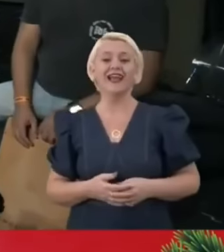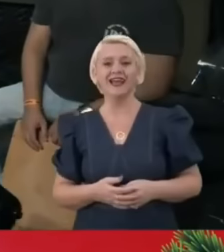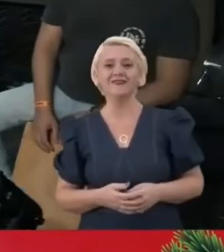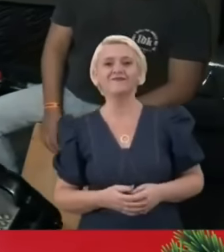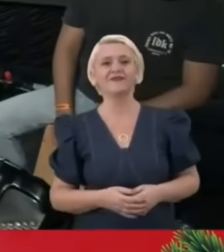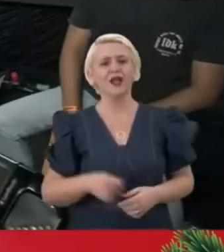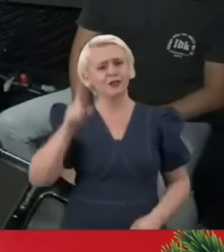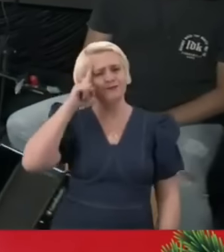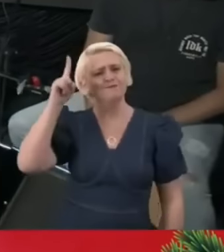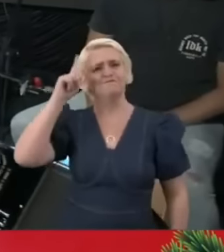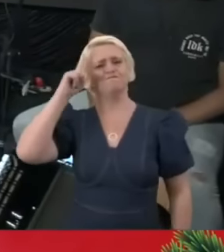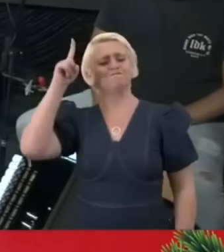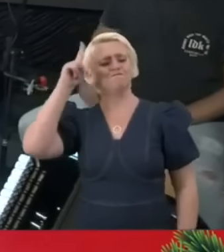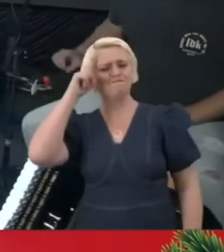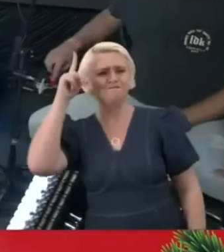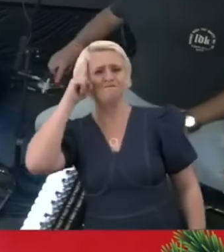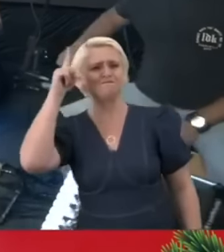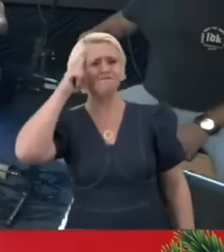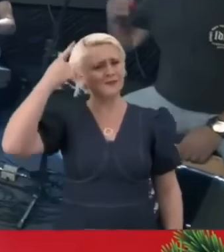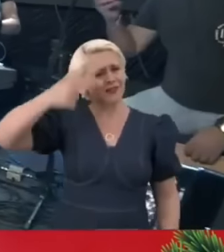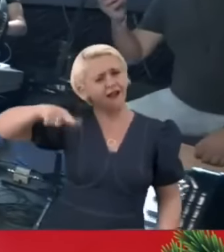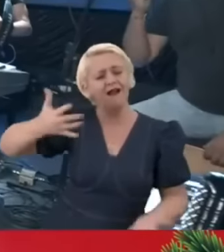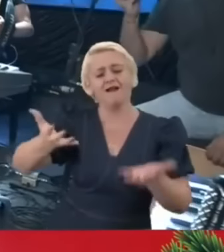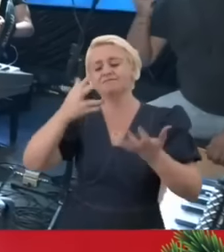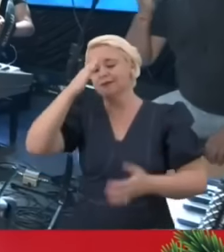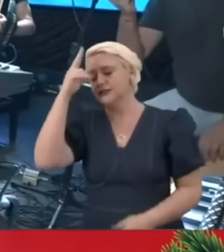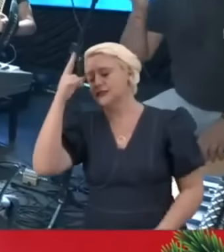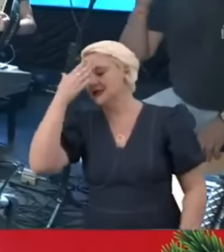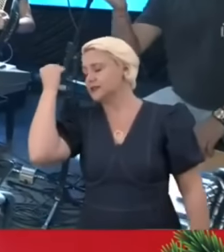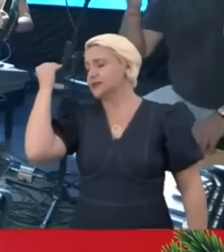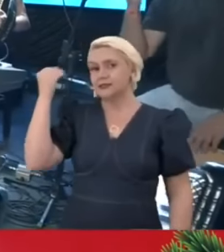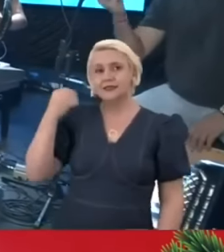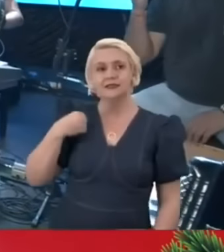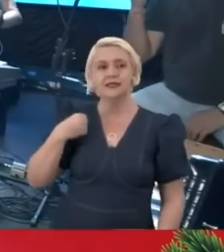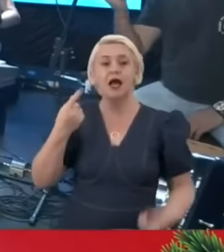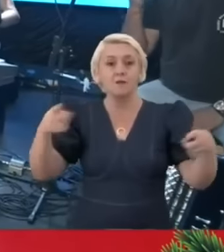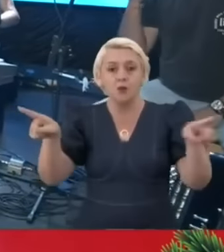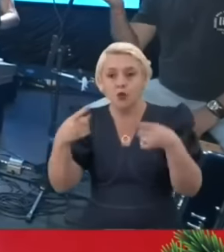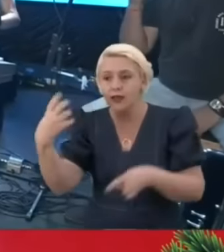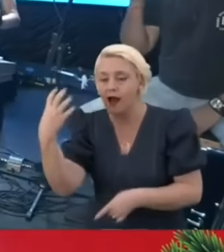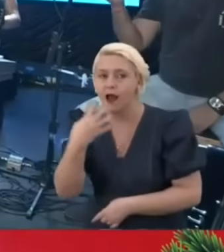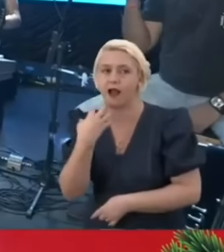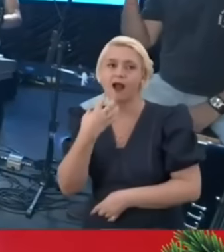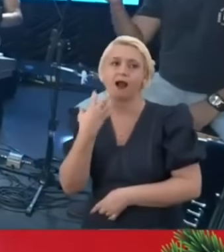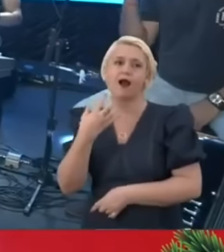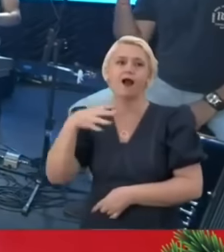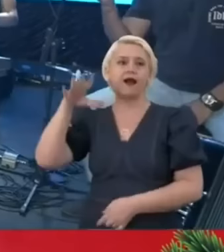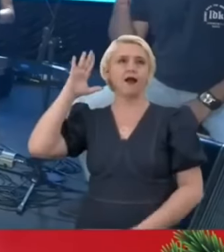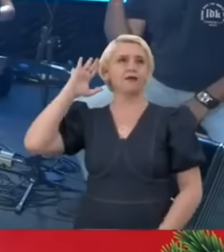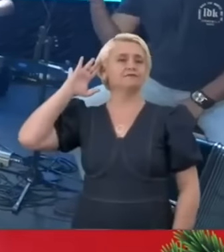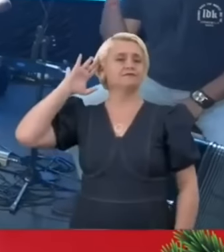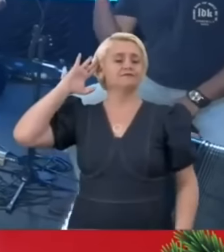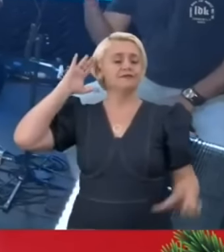Todo santo dia, mais um dia pra te esquecer. Acabei de ouvir a nossa música no rádio e na